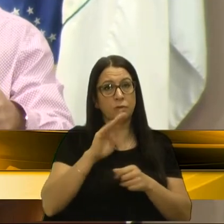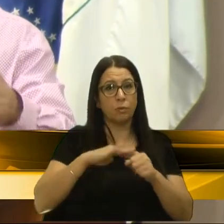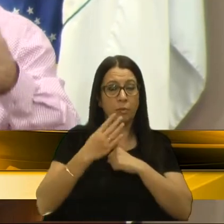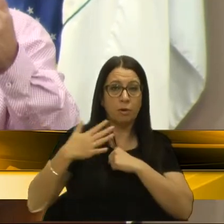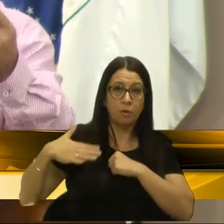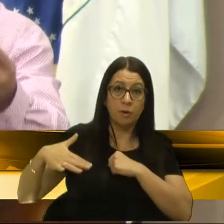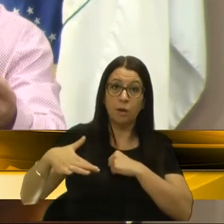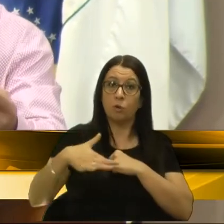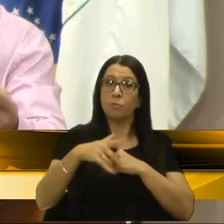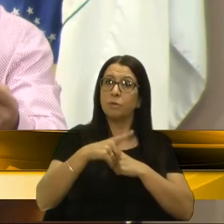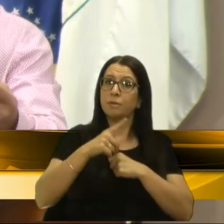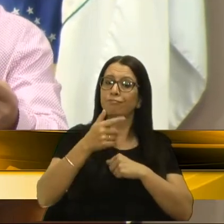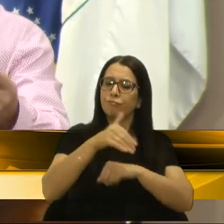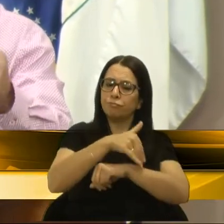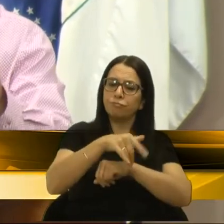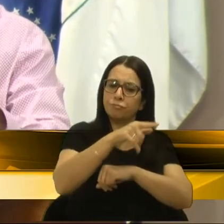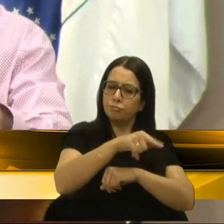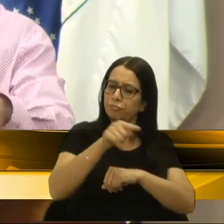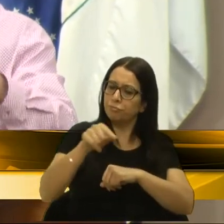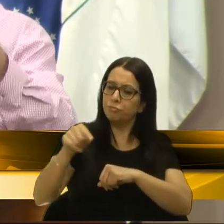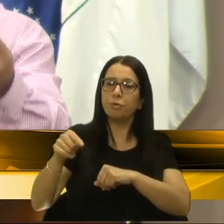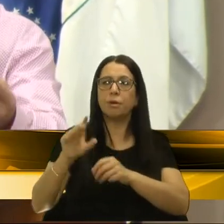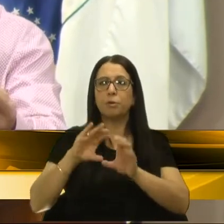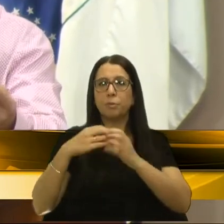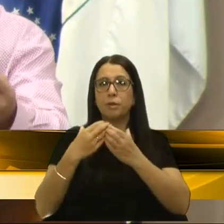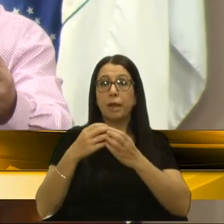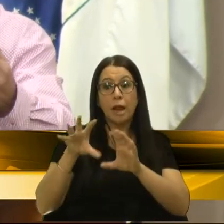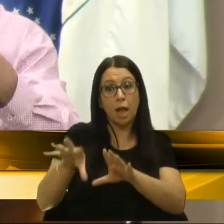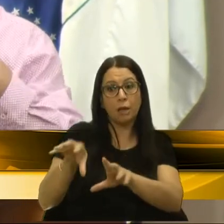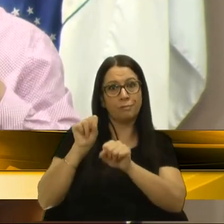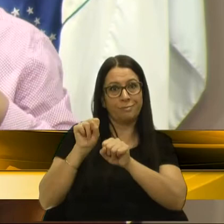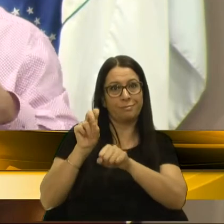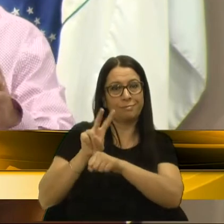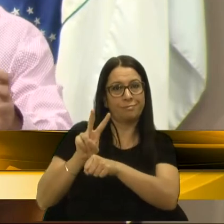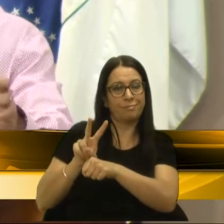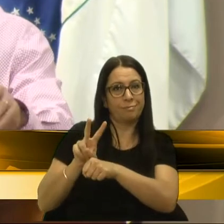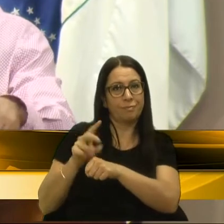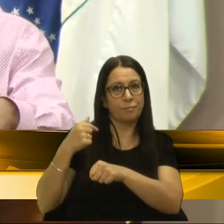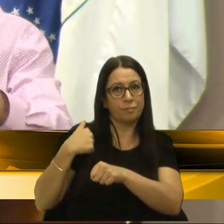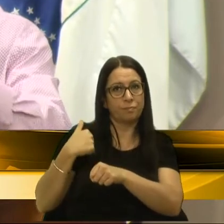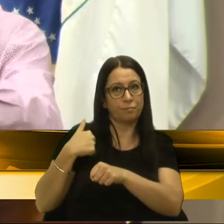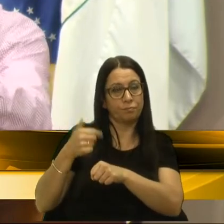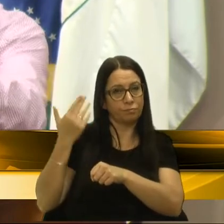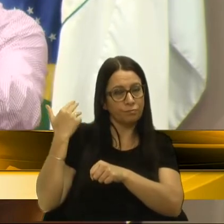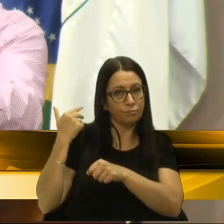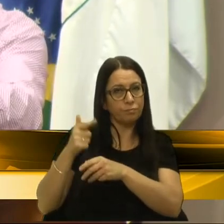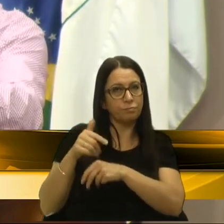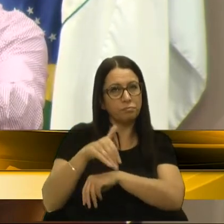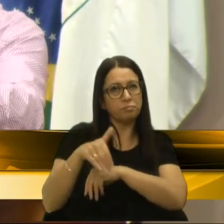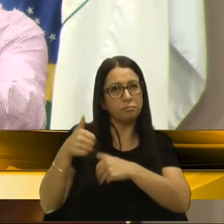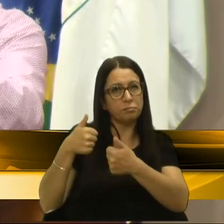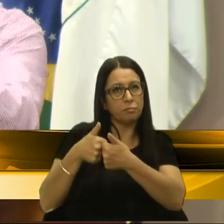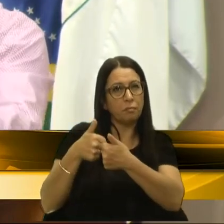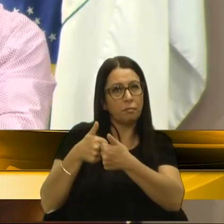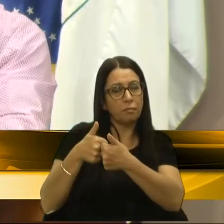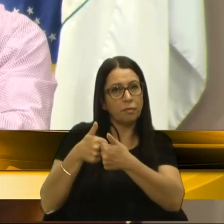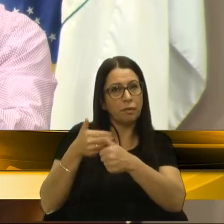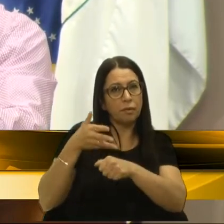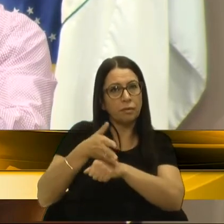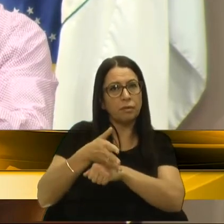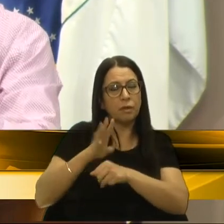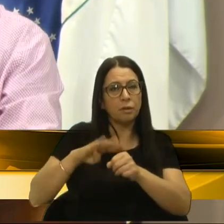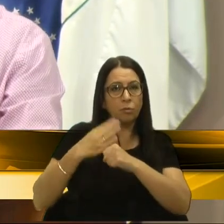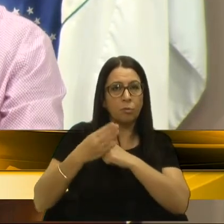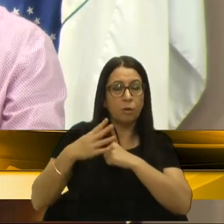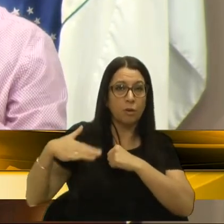tem várias ruas que a comunidade adotou quando estava lá numa rua próxima ali à entrada de